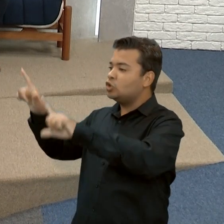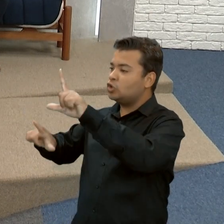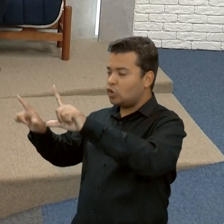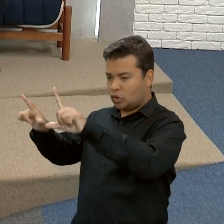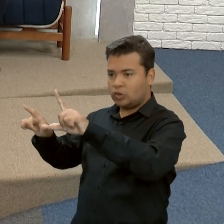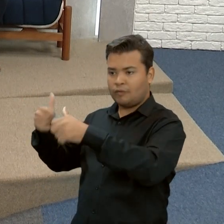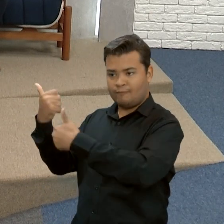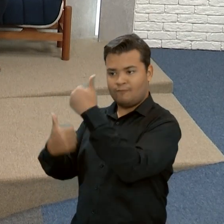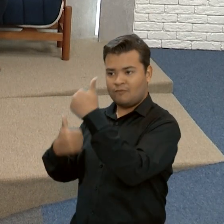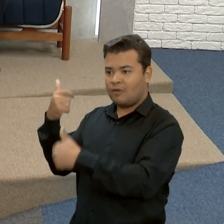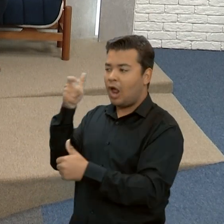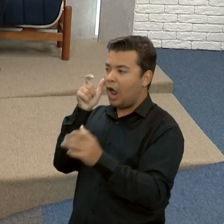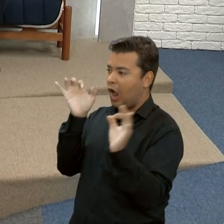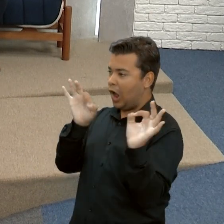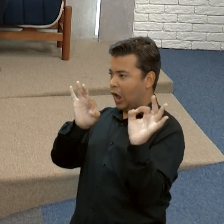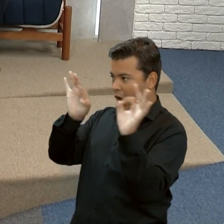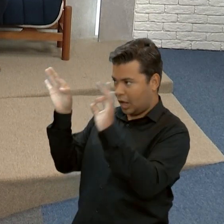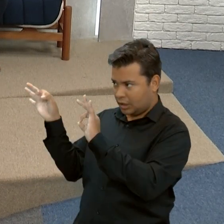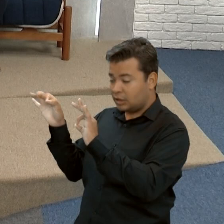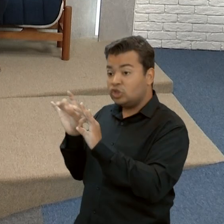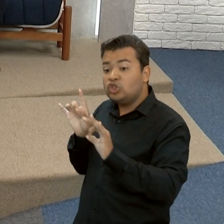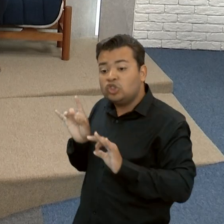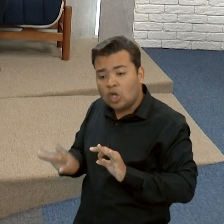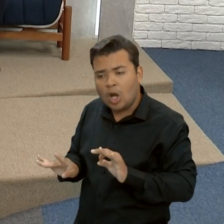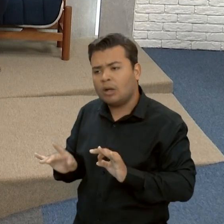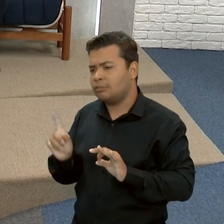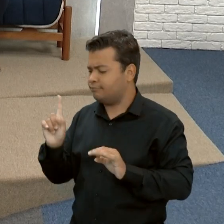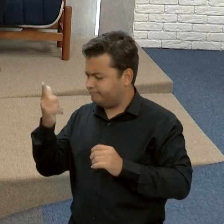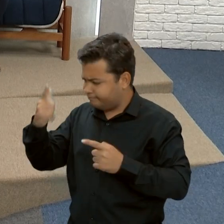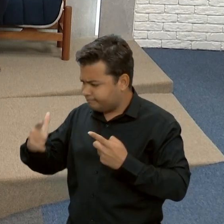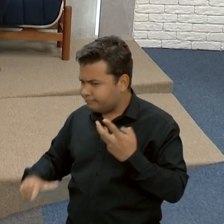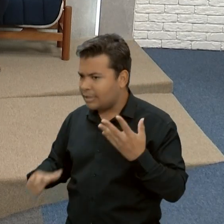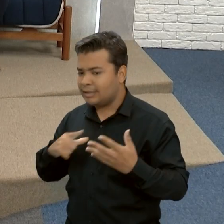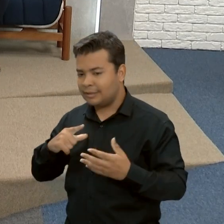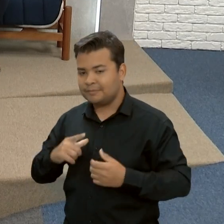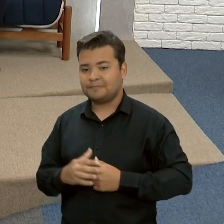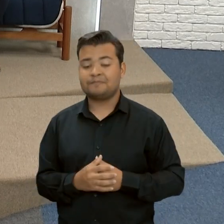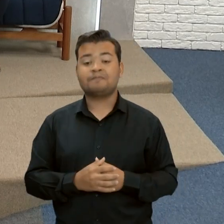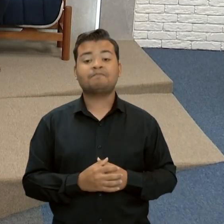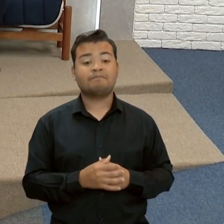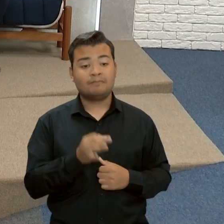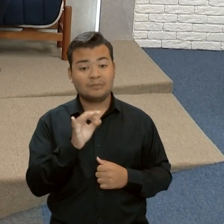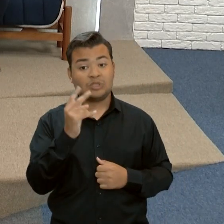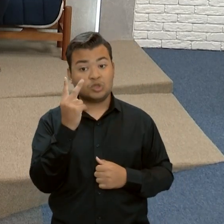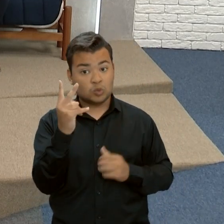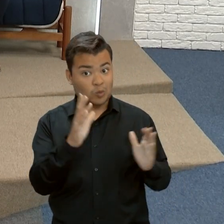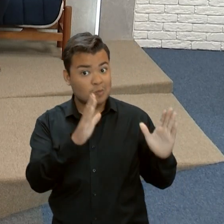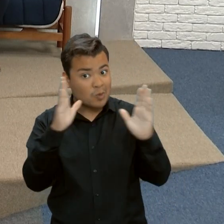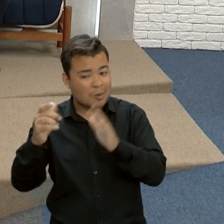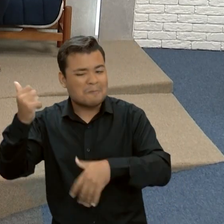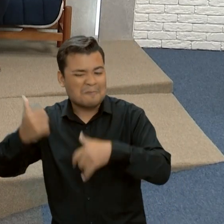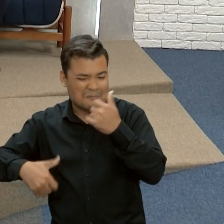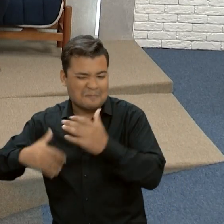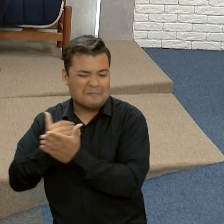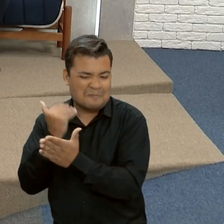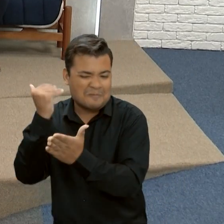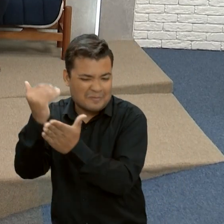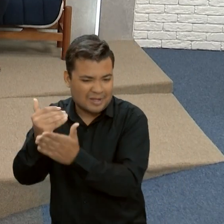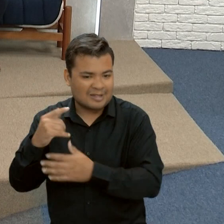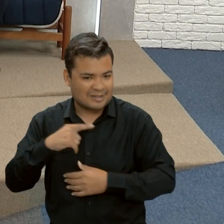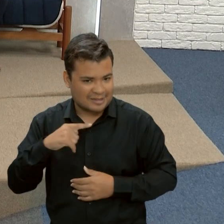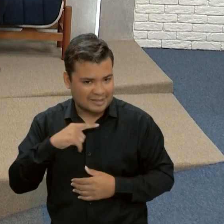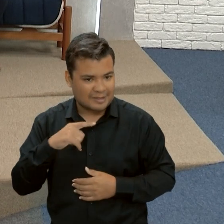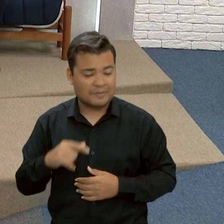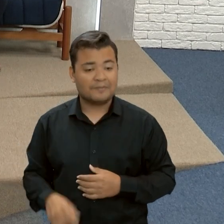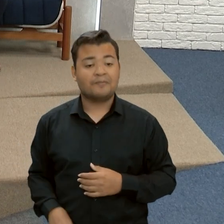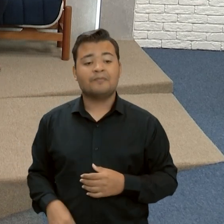jogo, Simone, tem algo muito mais. A gente volta a falar disso no segundo bloco também. Você continua com a gente no próximo bloco, o Renan volta com a